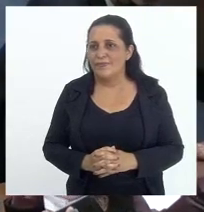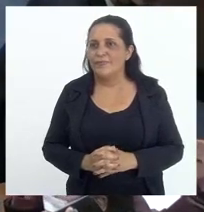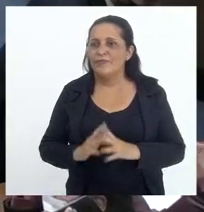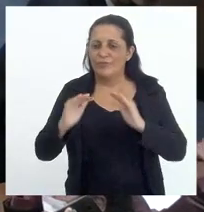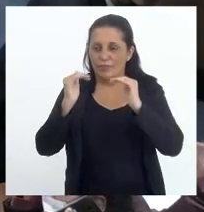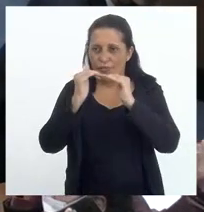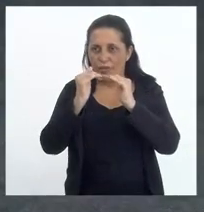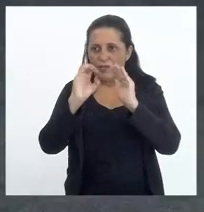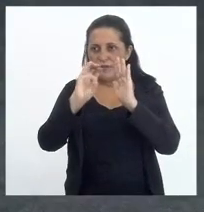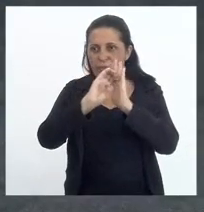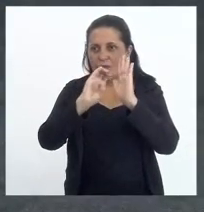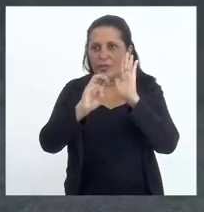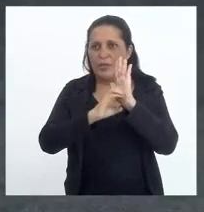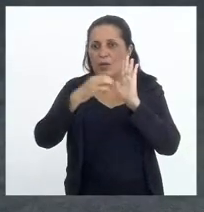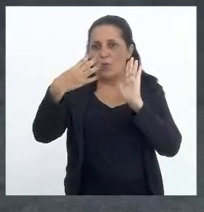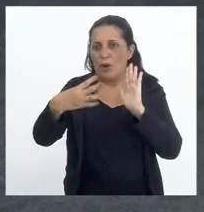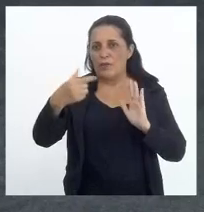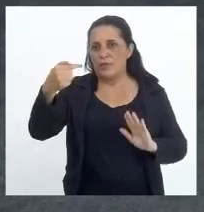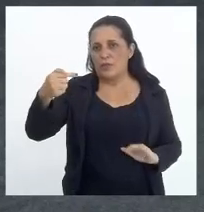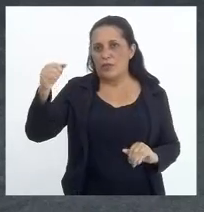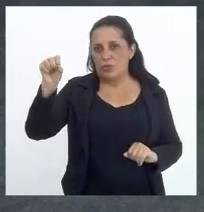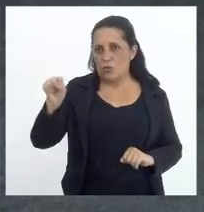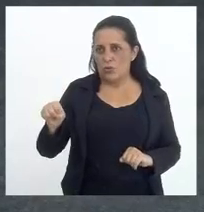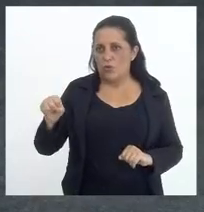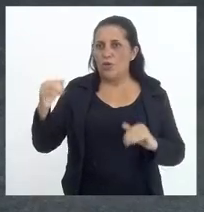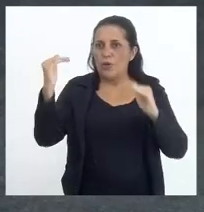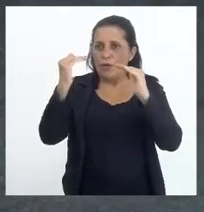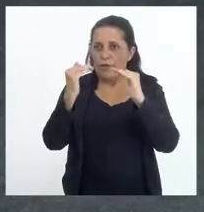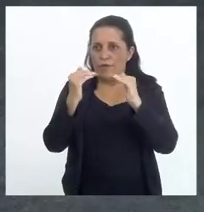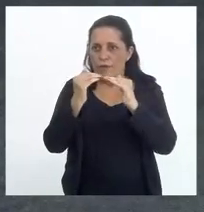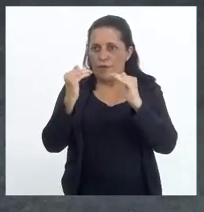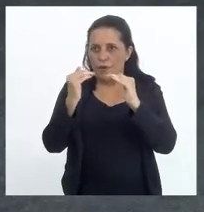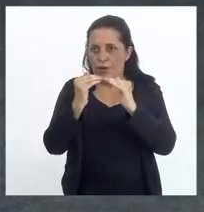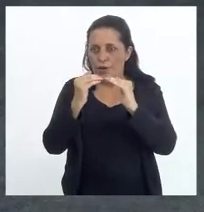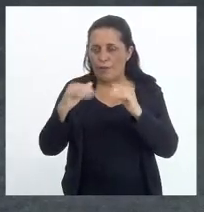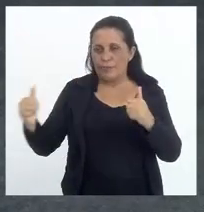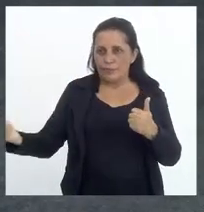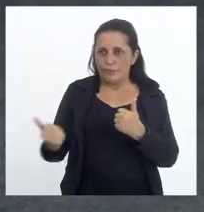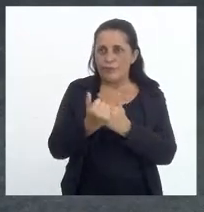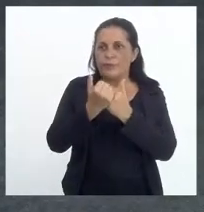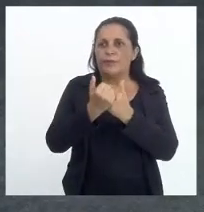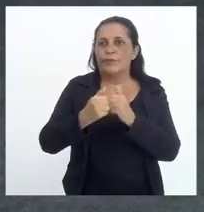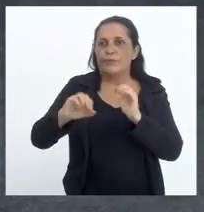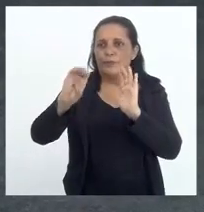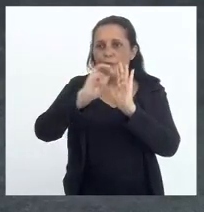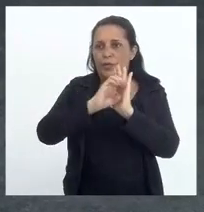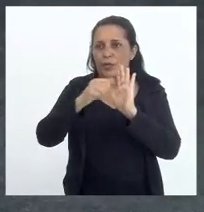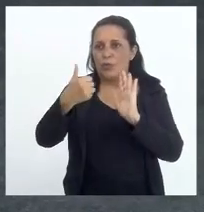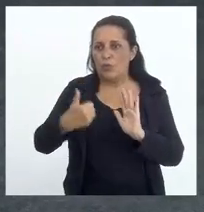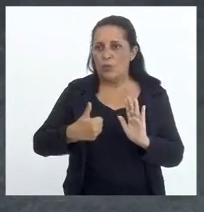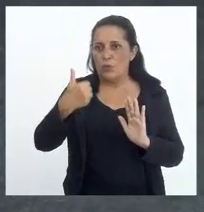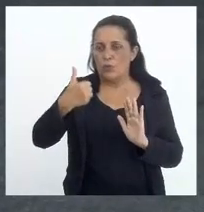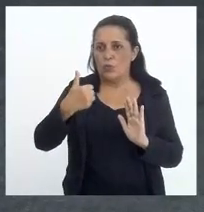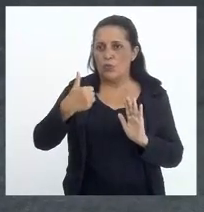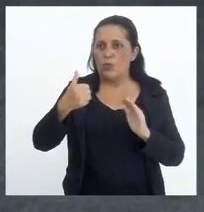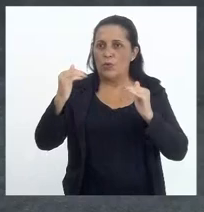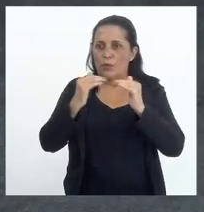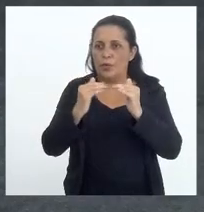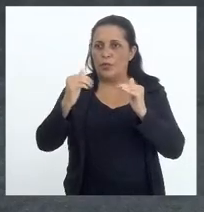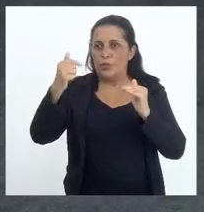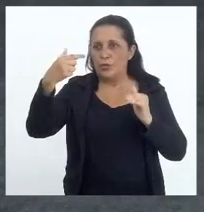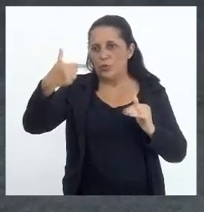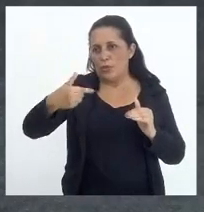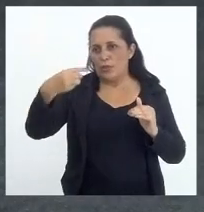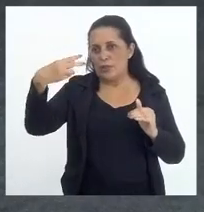Favorável às emendas 4, 7 e 8. Favorável com subemenda à emenda 1. Favorável com subemenda aglutinativa às emendas 2 e